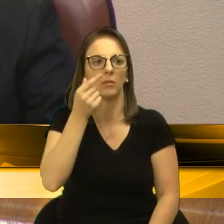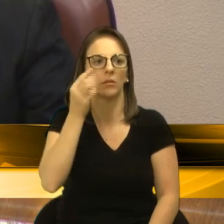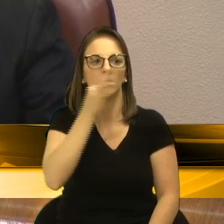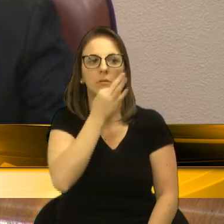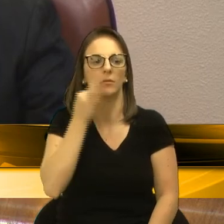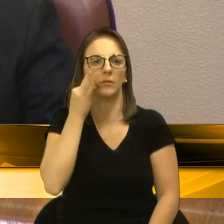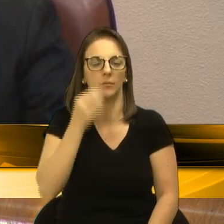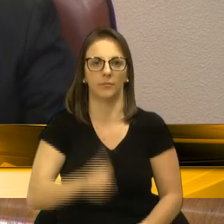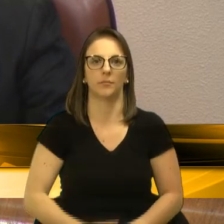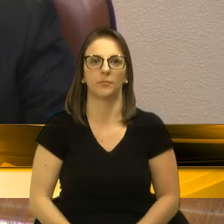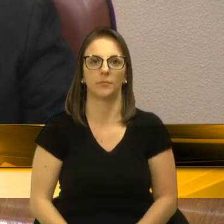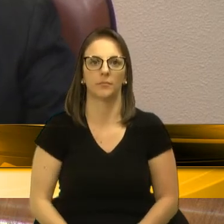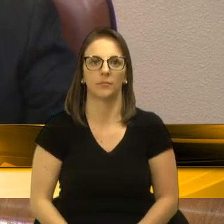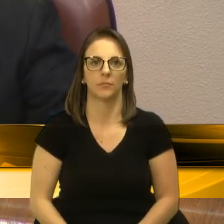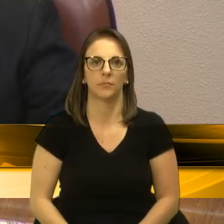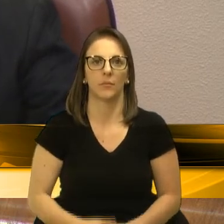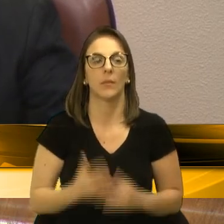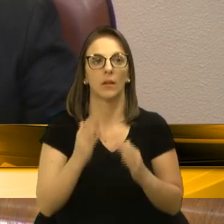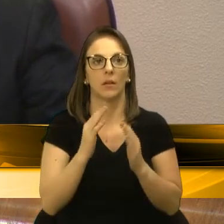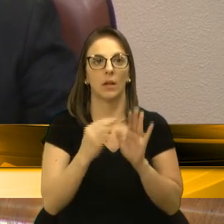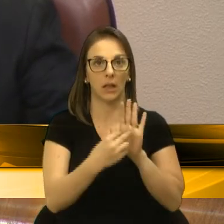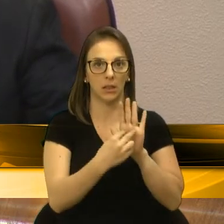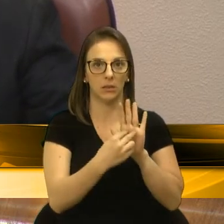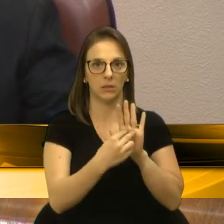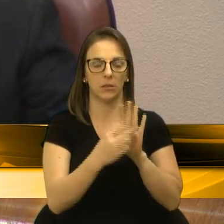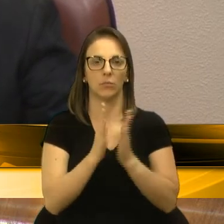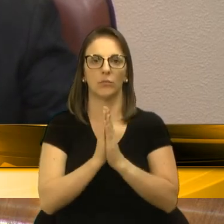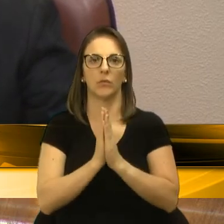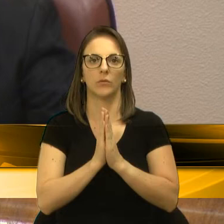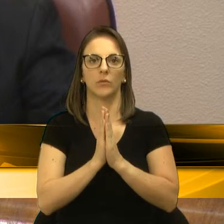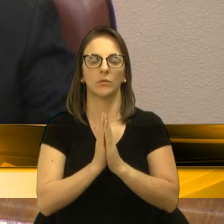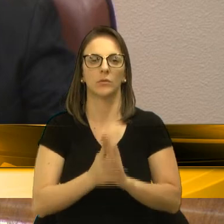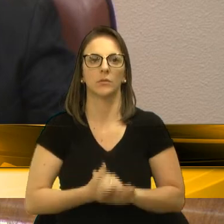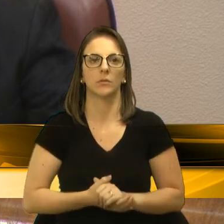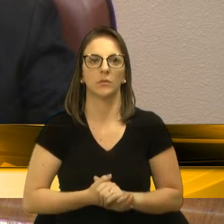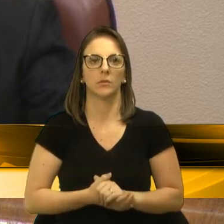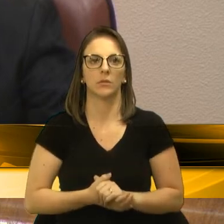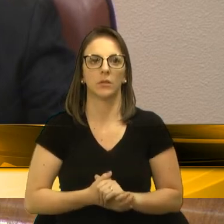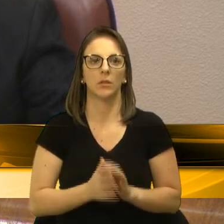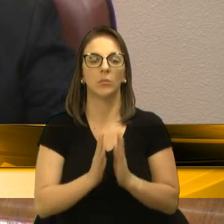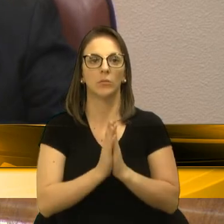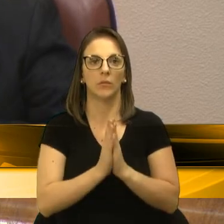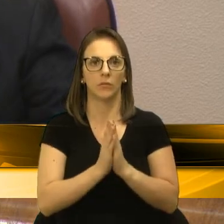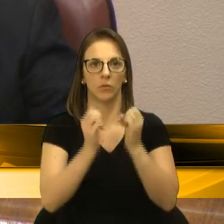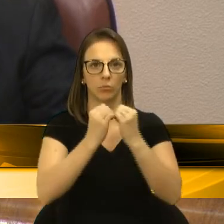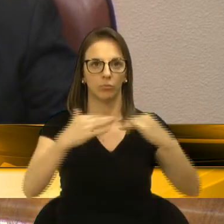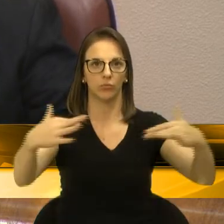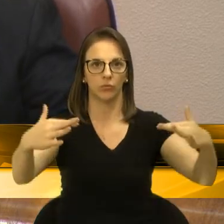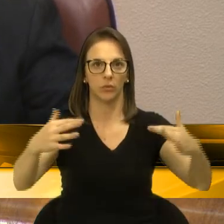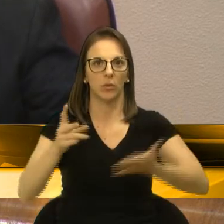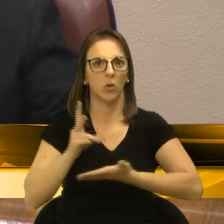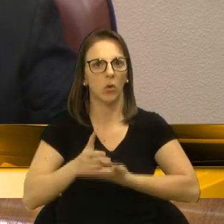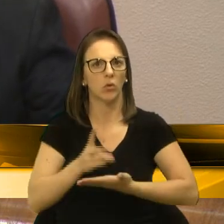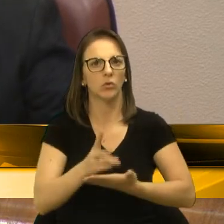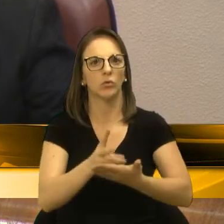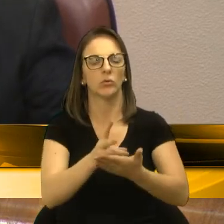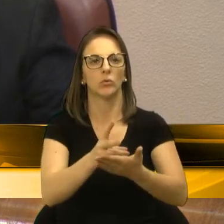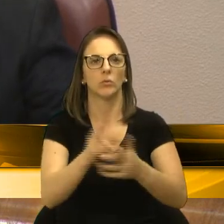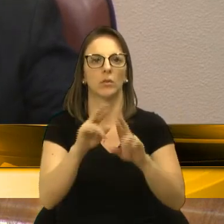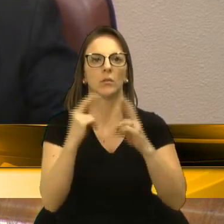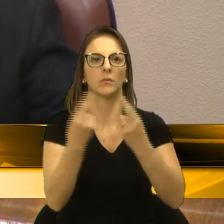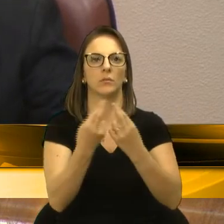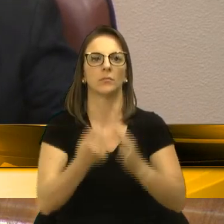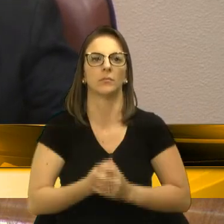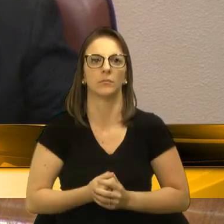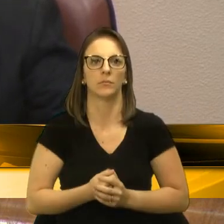Tatiane Frisso. Peço um pouquinho de atenção. Peço permissão à nossa plateia para que possamos dar continuidade à sessão. Em